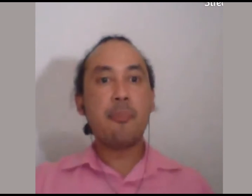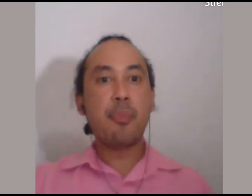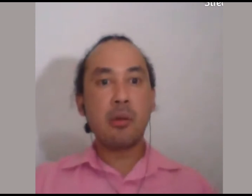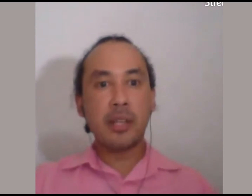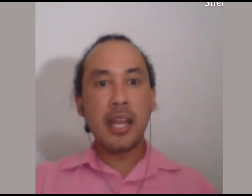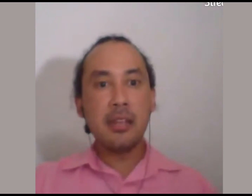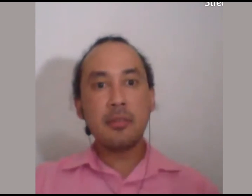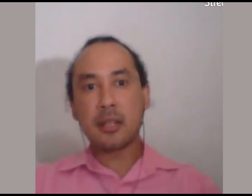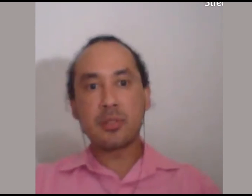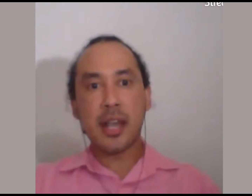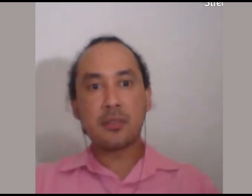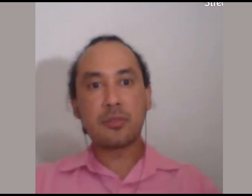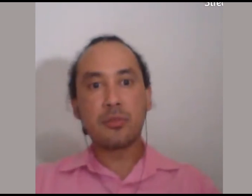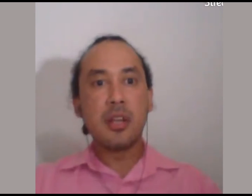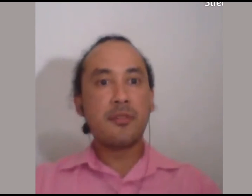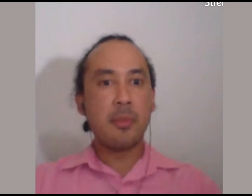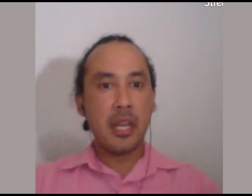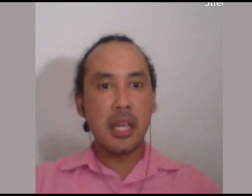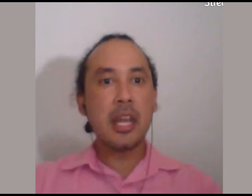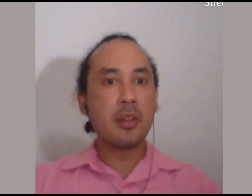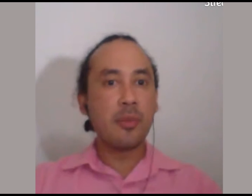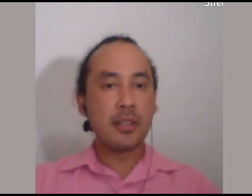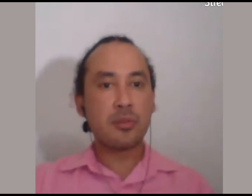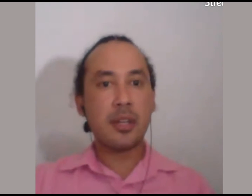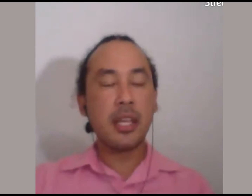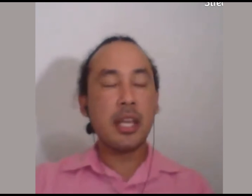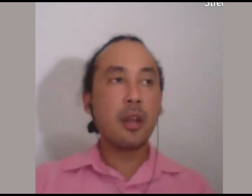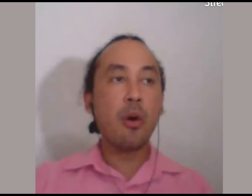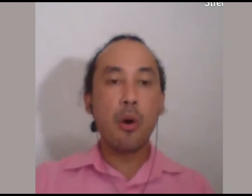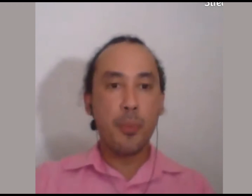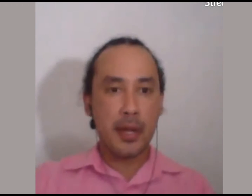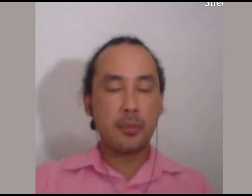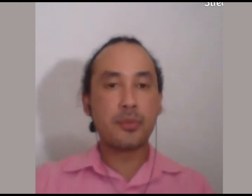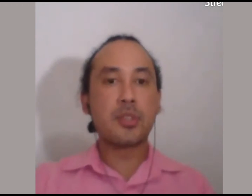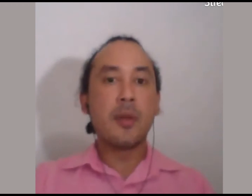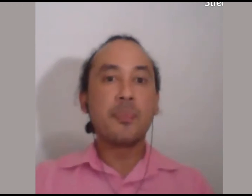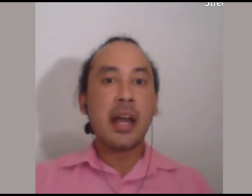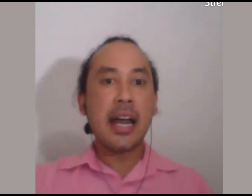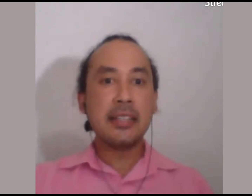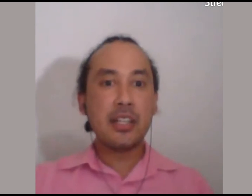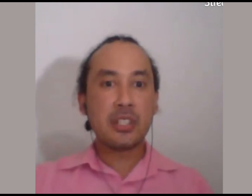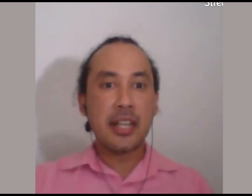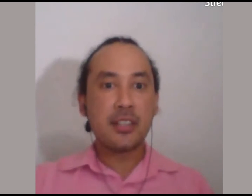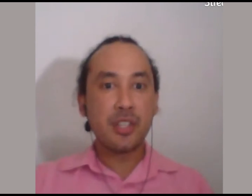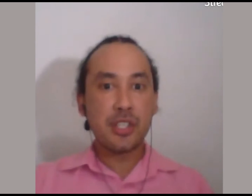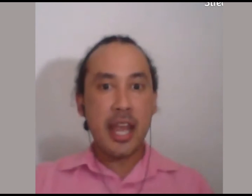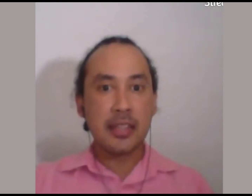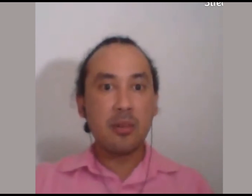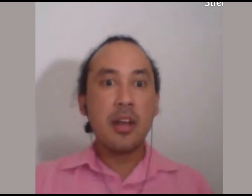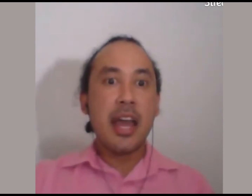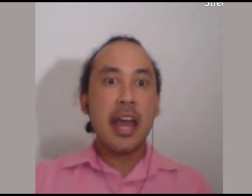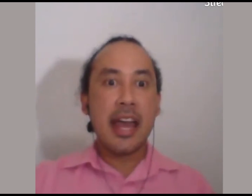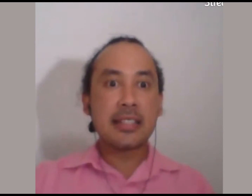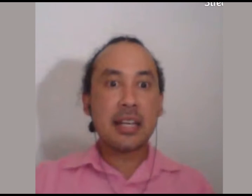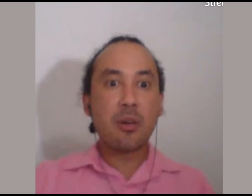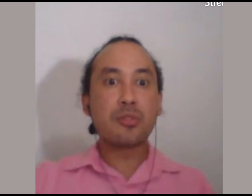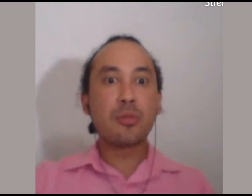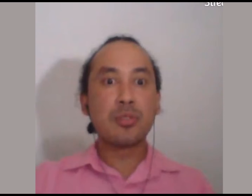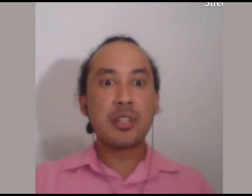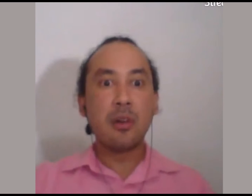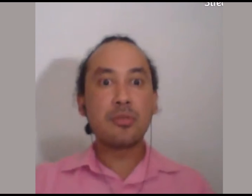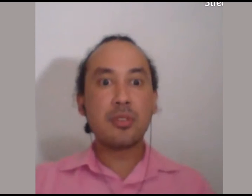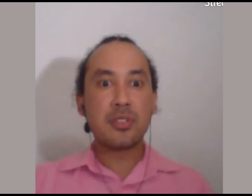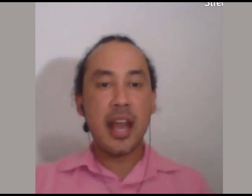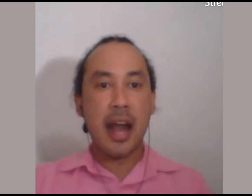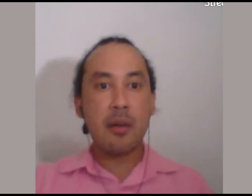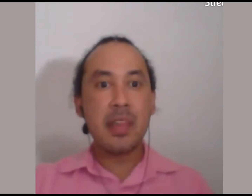afetiva é por alguém que pode ser do sexo feminino, masculino, ou por ambos. A identidade de gênero é